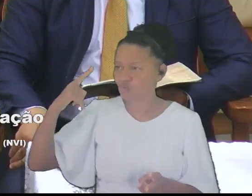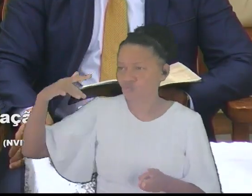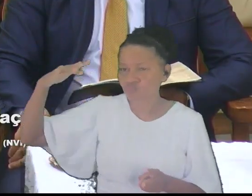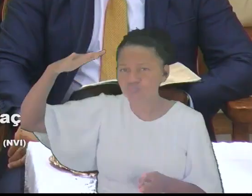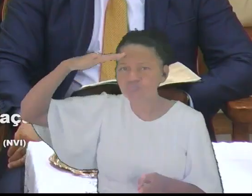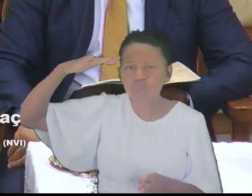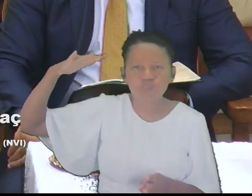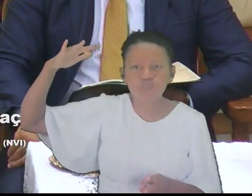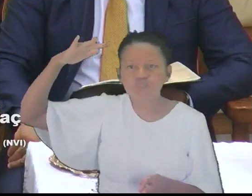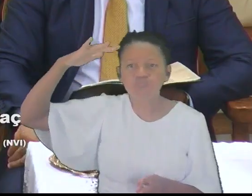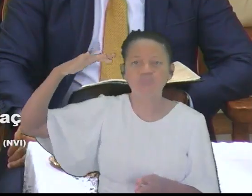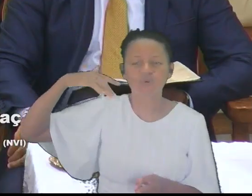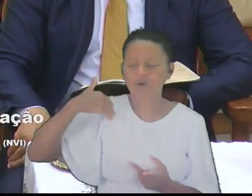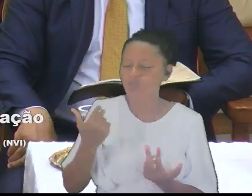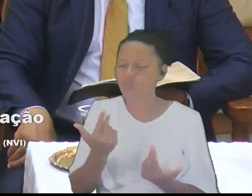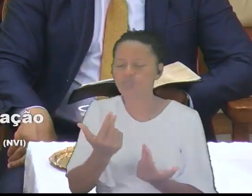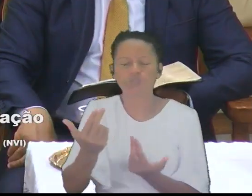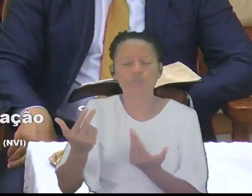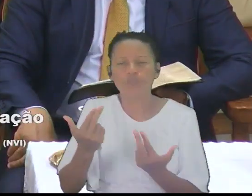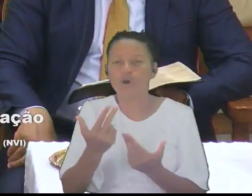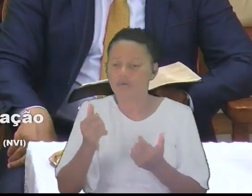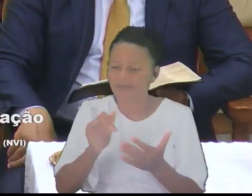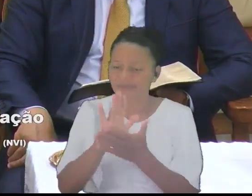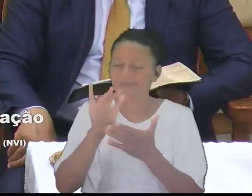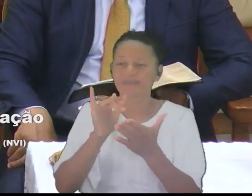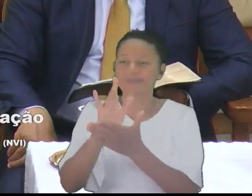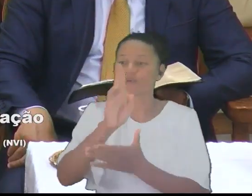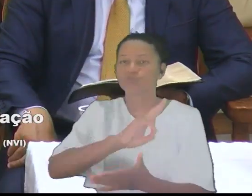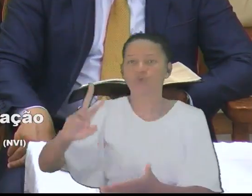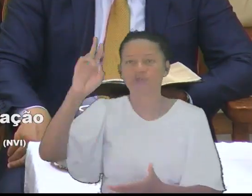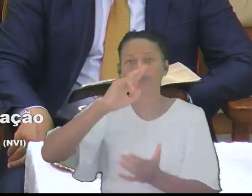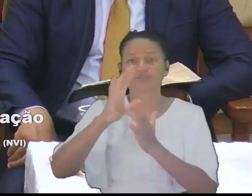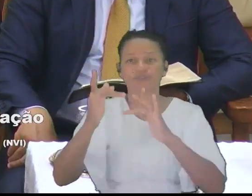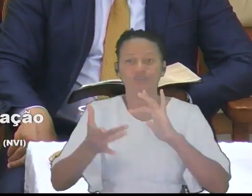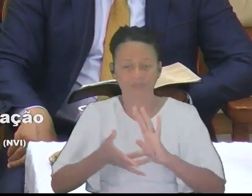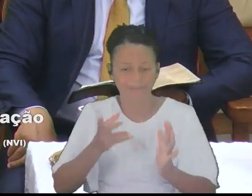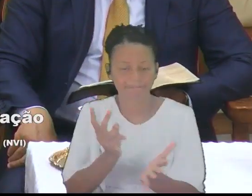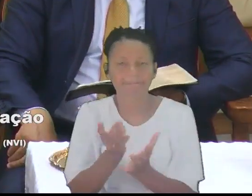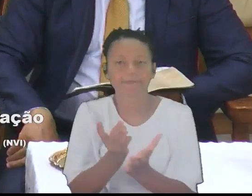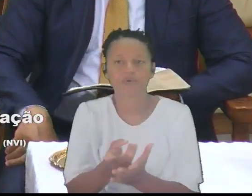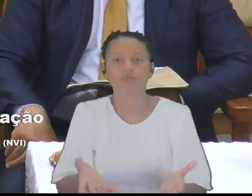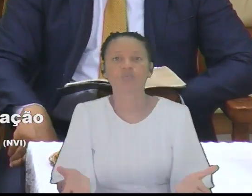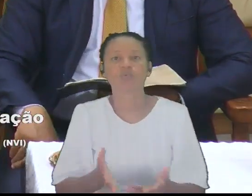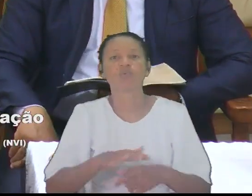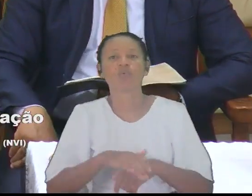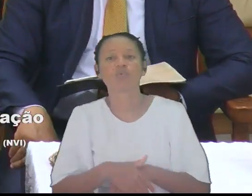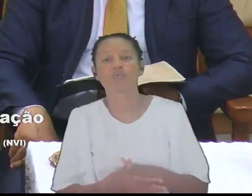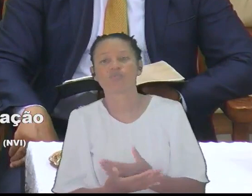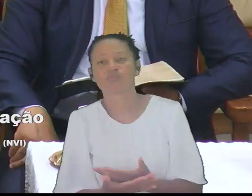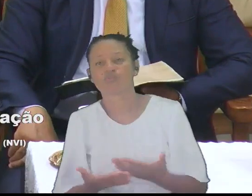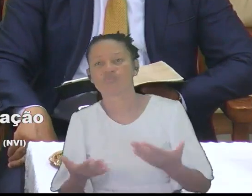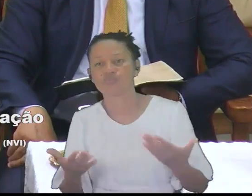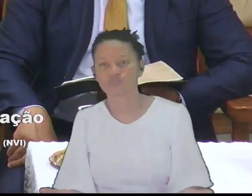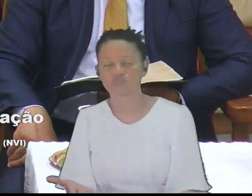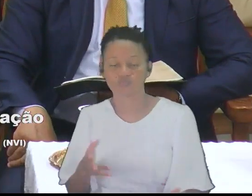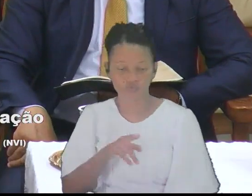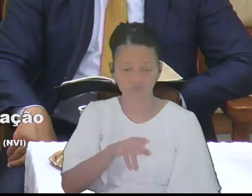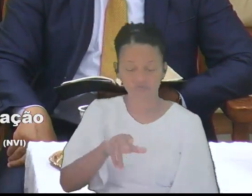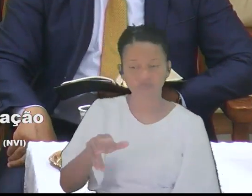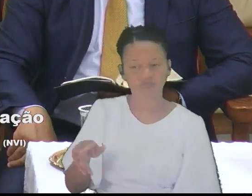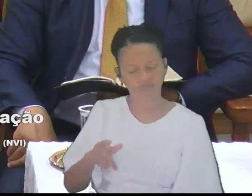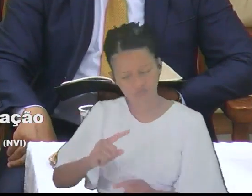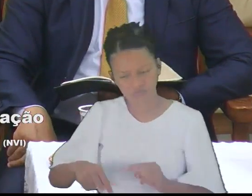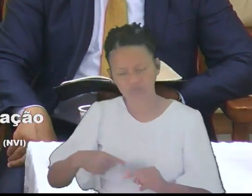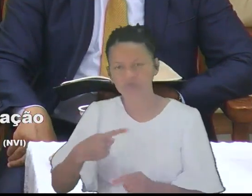mesma coisa. Louvado seja o nome de Jesus para sempre nesta noite. Então, irmão, depois que